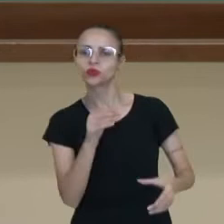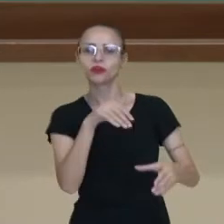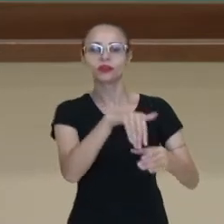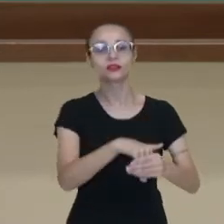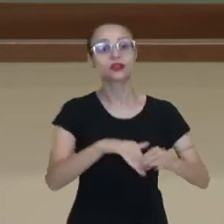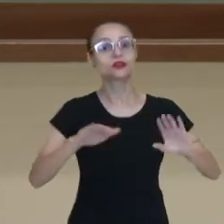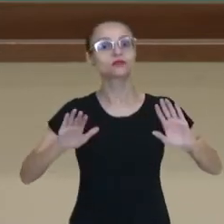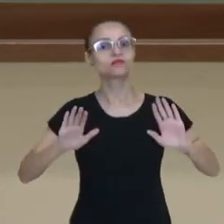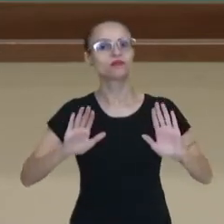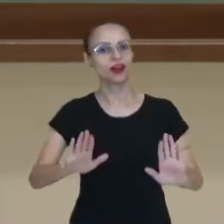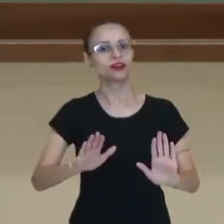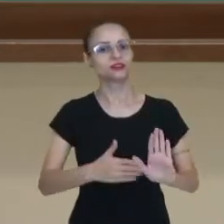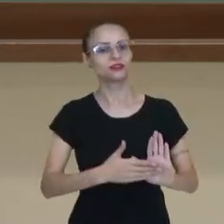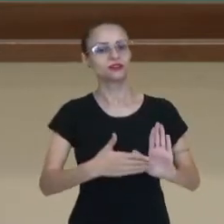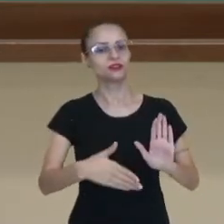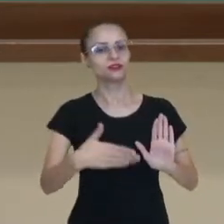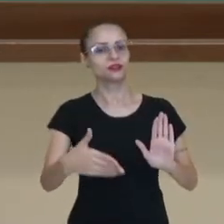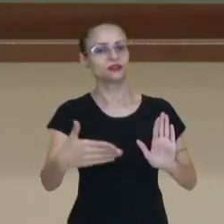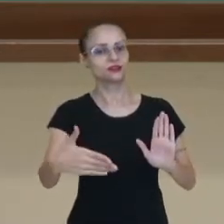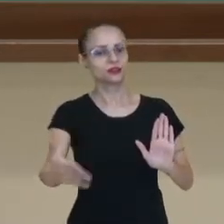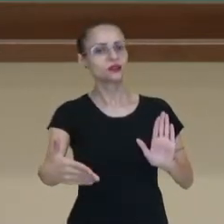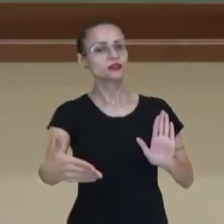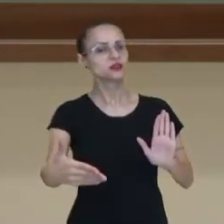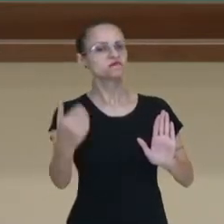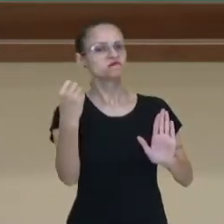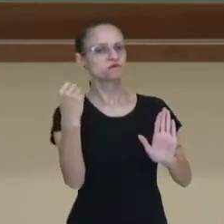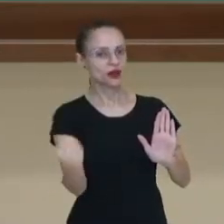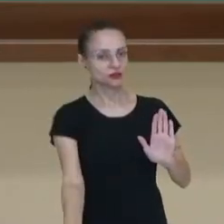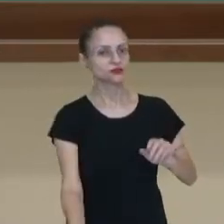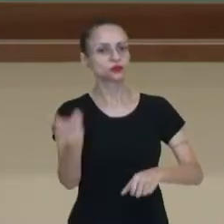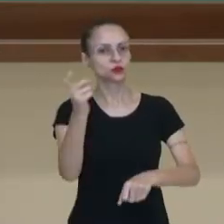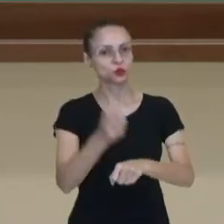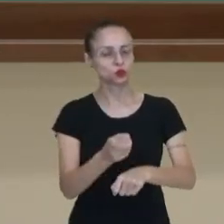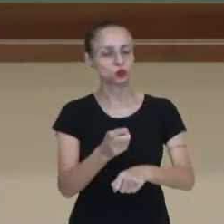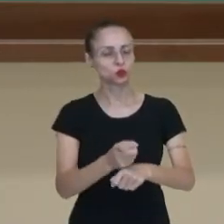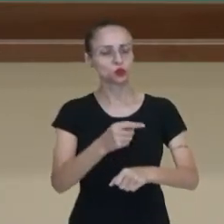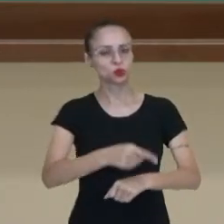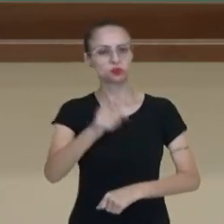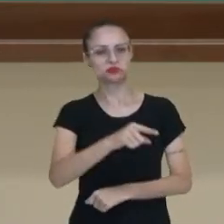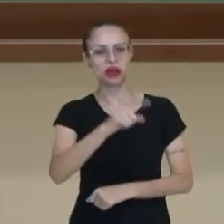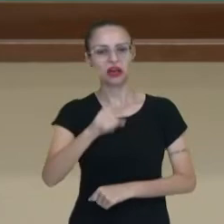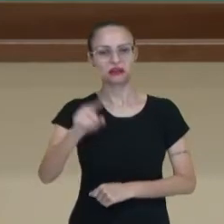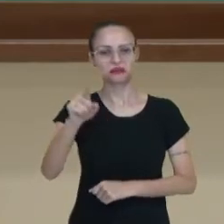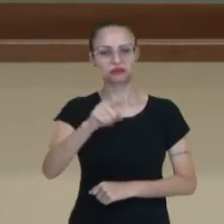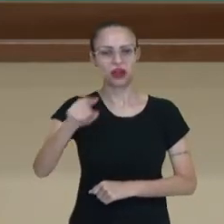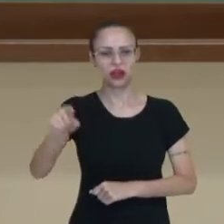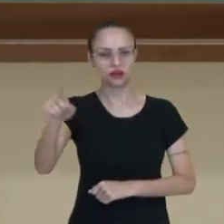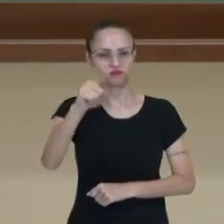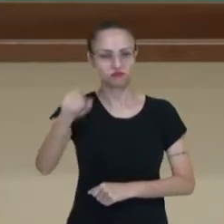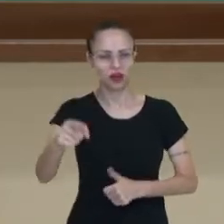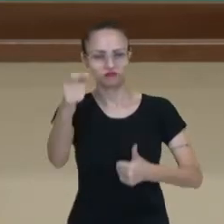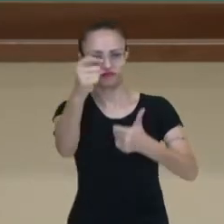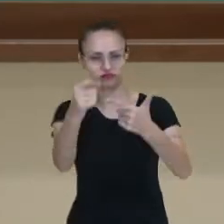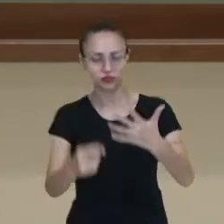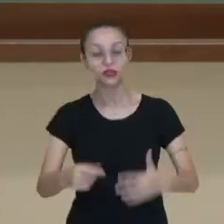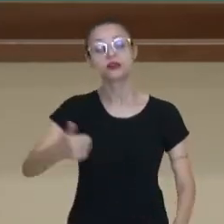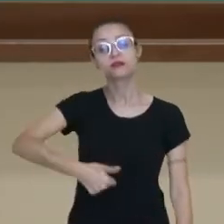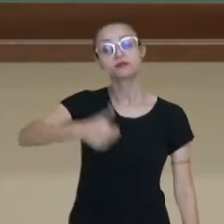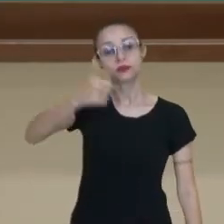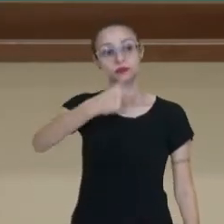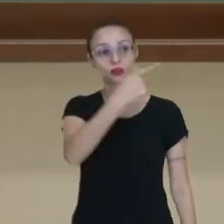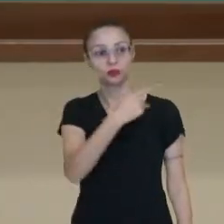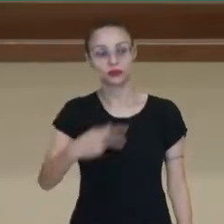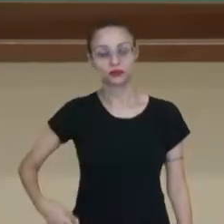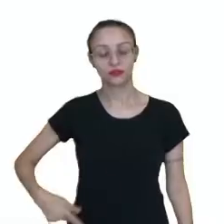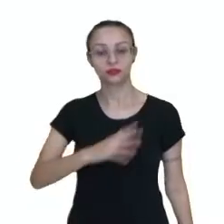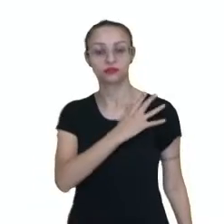eleições, mas com o tempo eles vão endurecendo pouco a pouco esse regime que vai assumir o poder aí. E o primeiro presidente militar